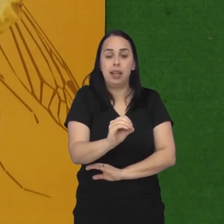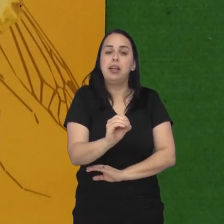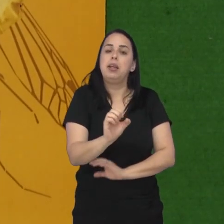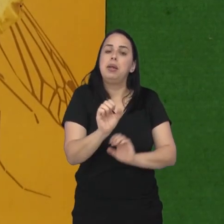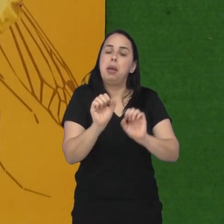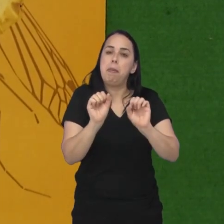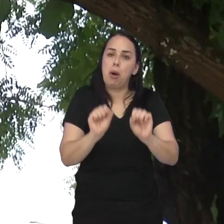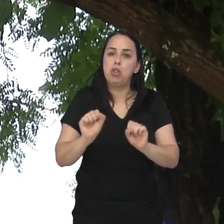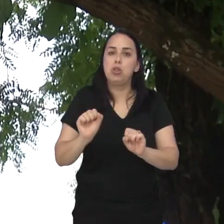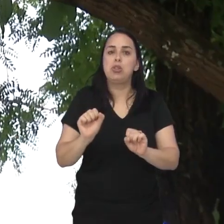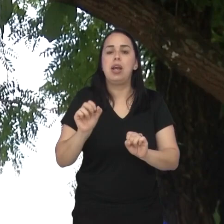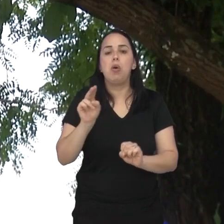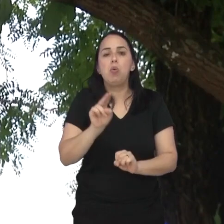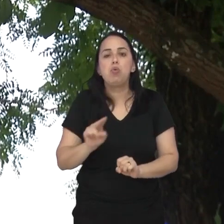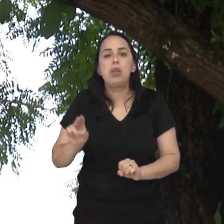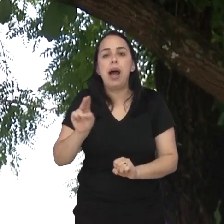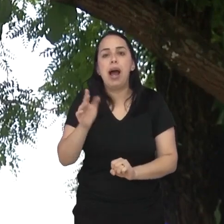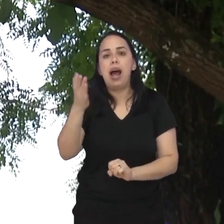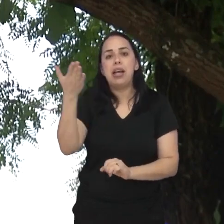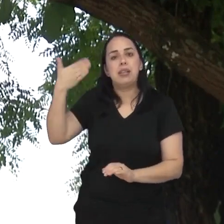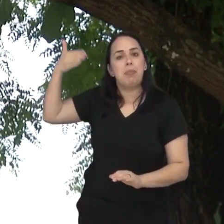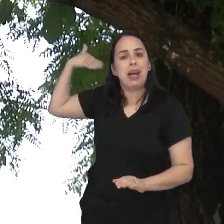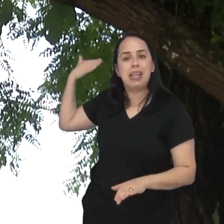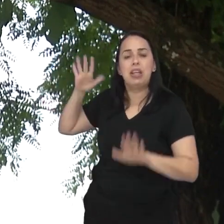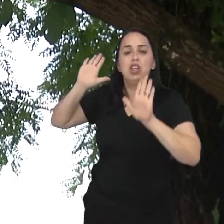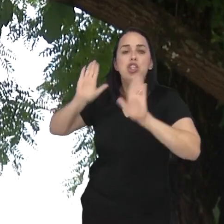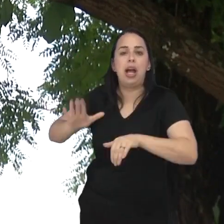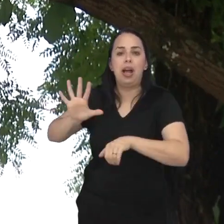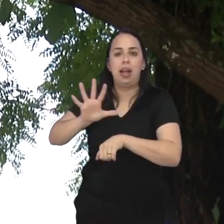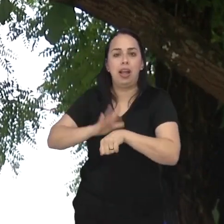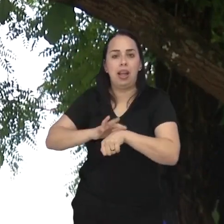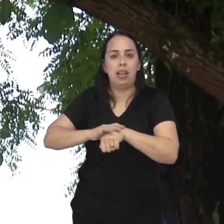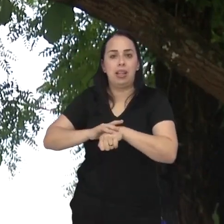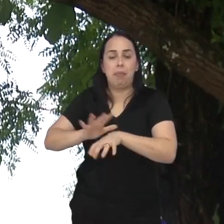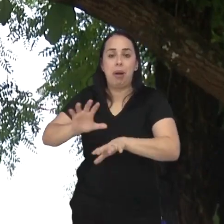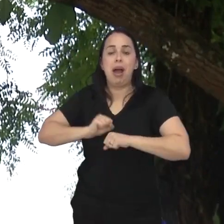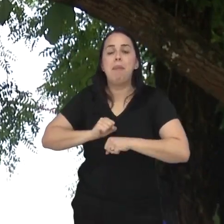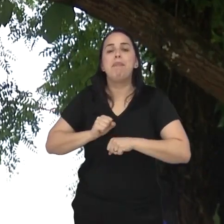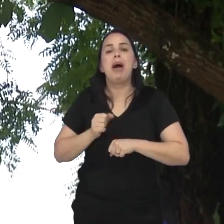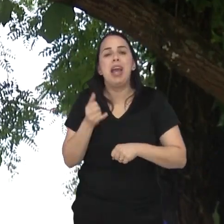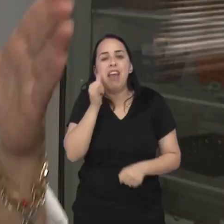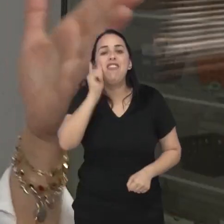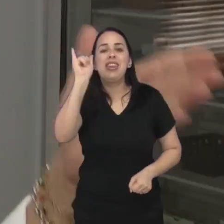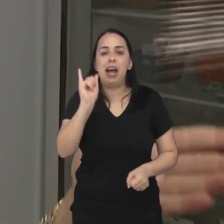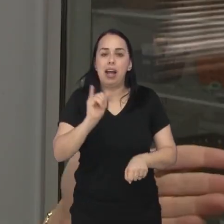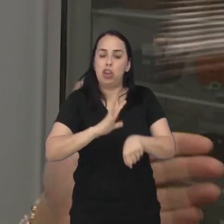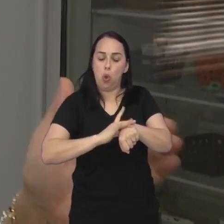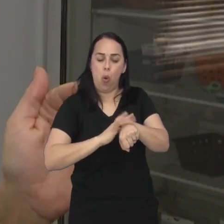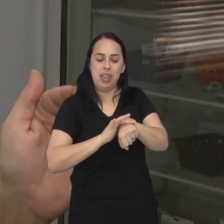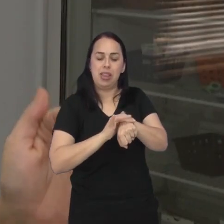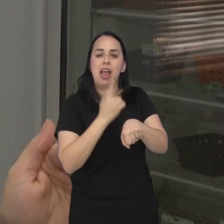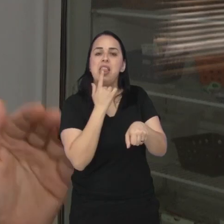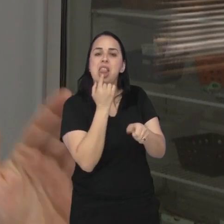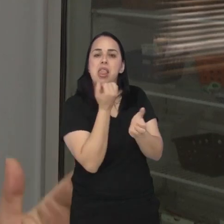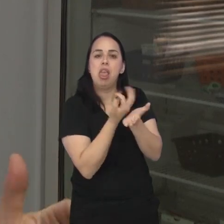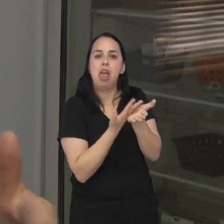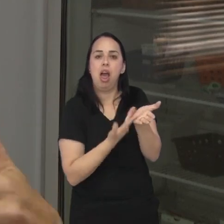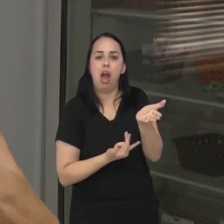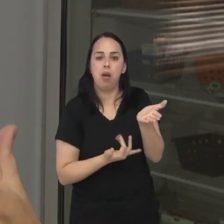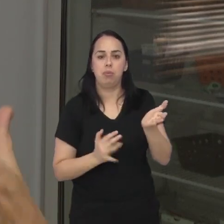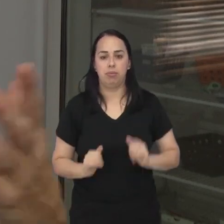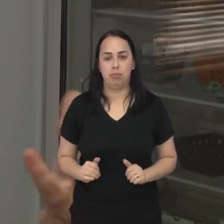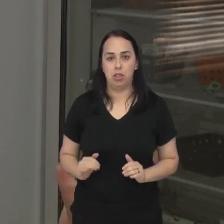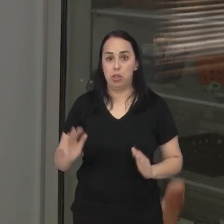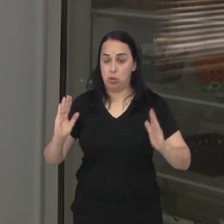deve ser utilizado principalmente por quem já teve a doença, para evitar a dengue hemorrágica. De 4 a 60